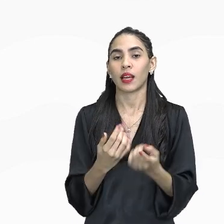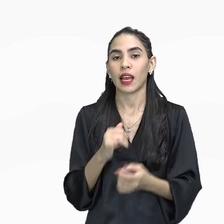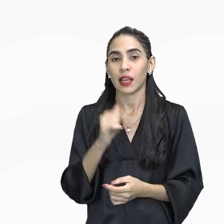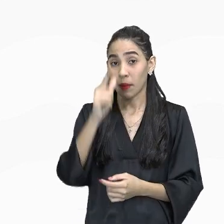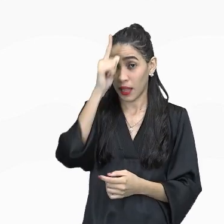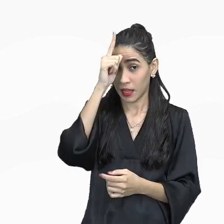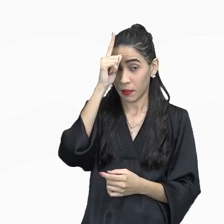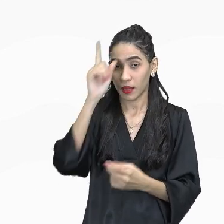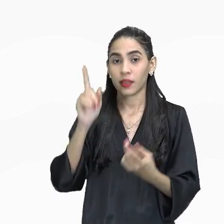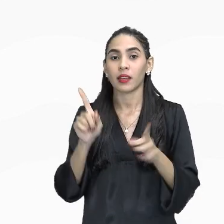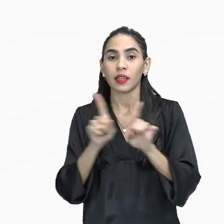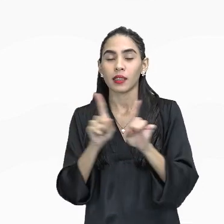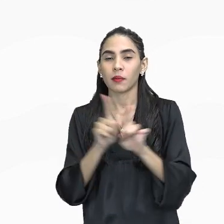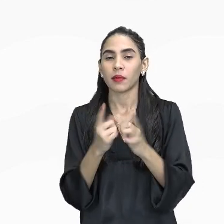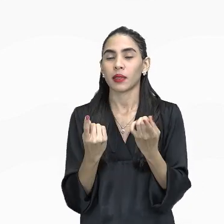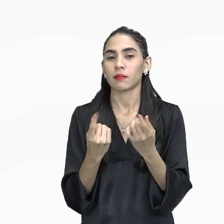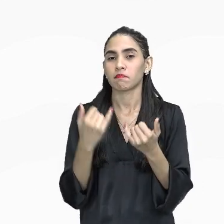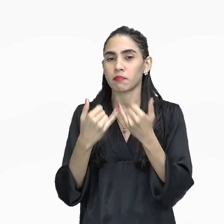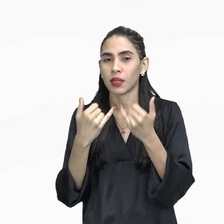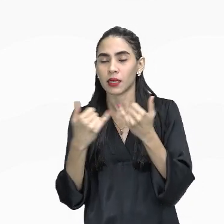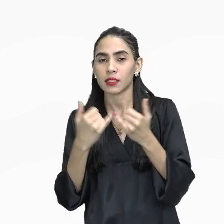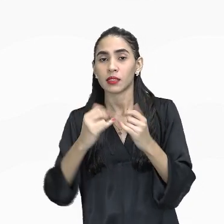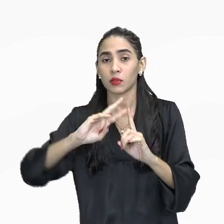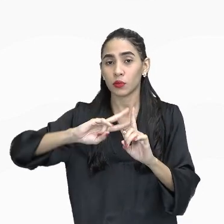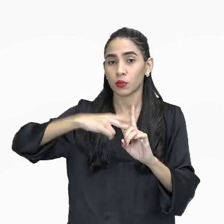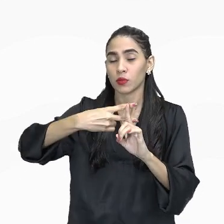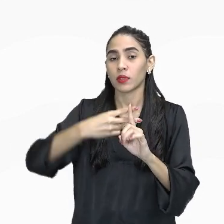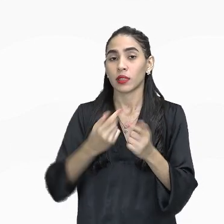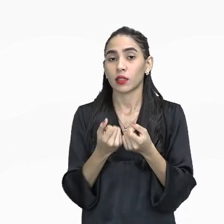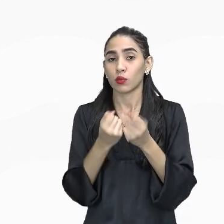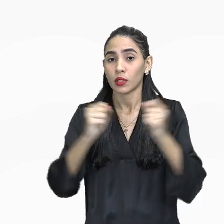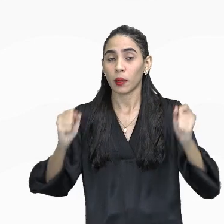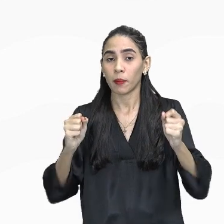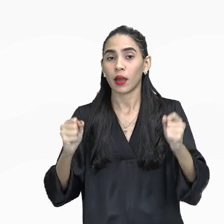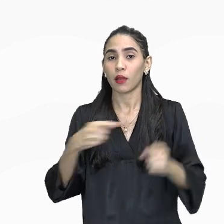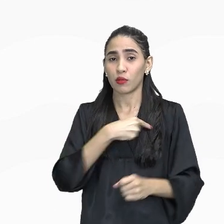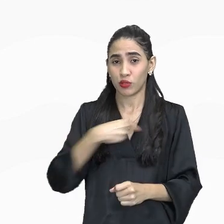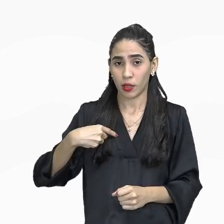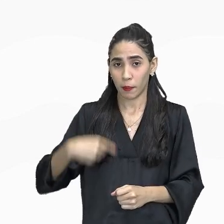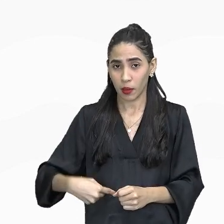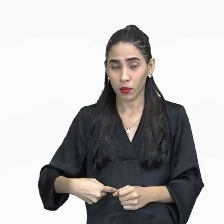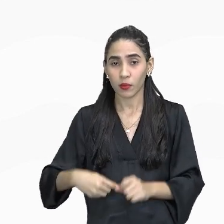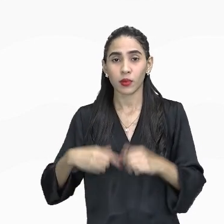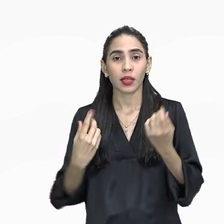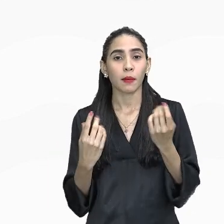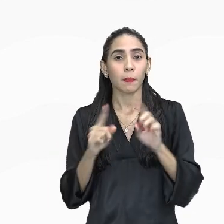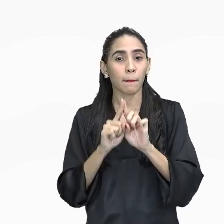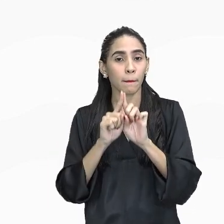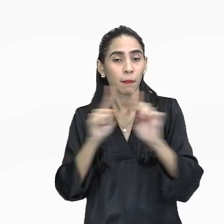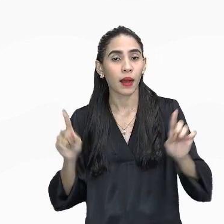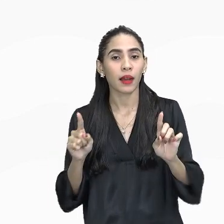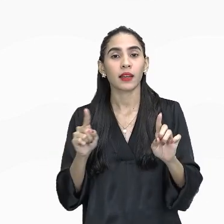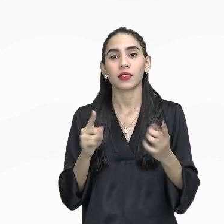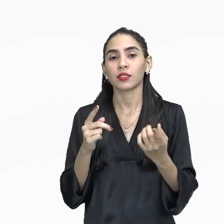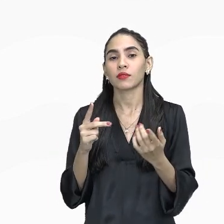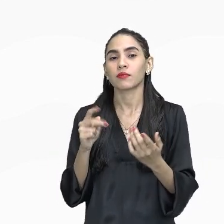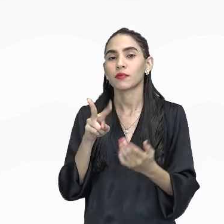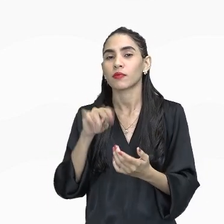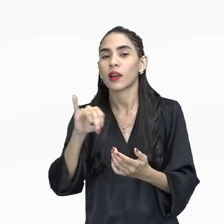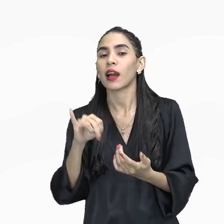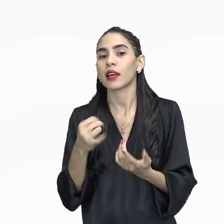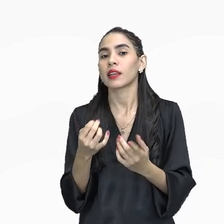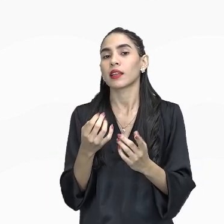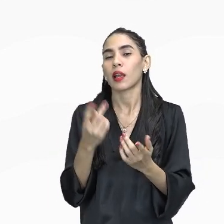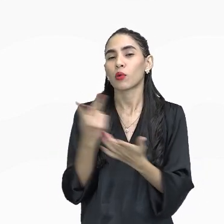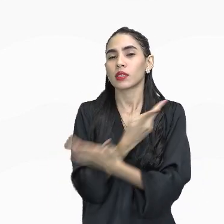e também é equivalente a 2 vezes o tamanho do Japão. E é claro que tudo isso provoca um